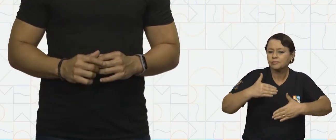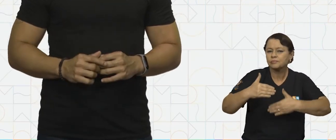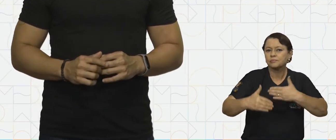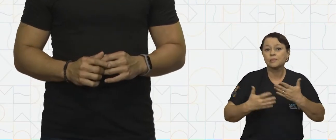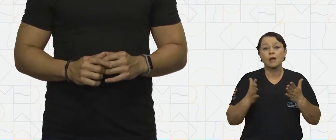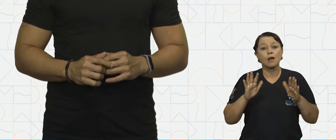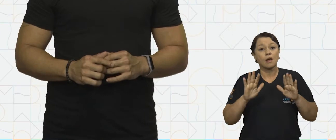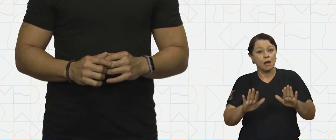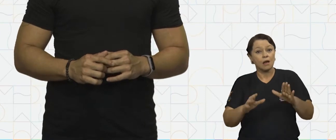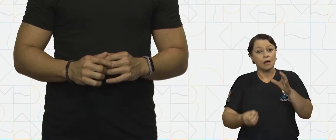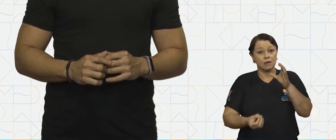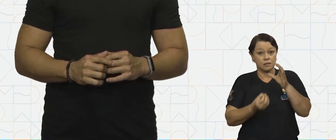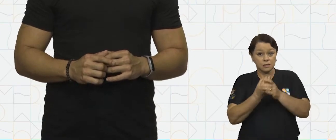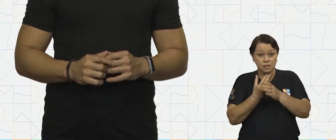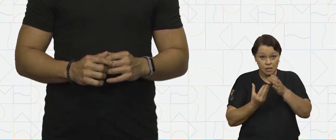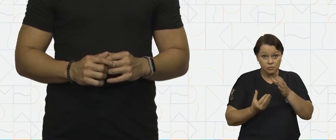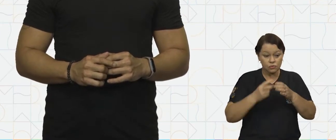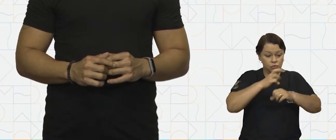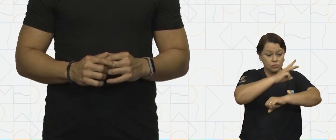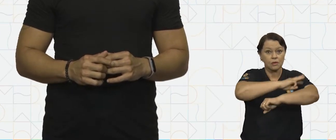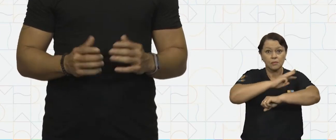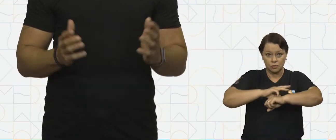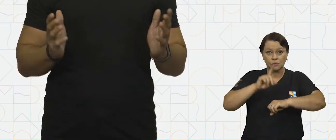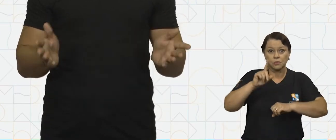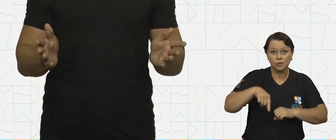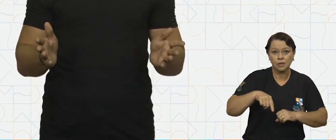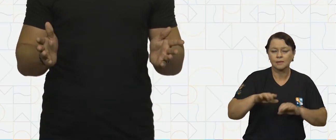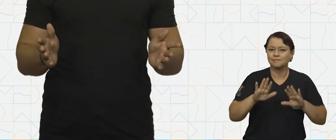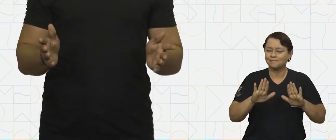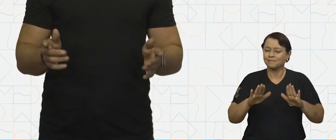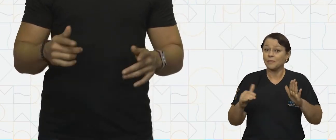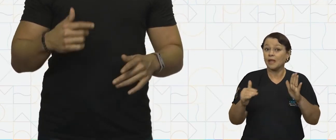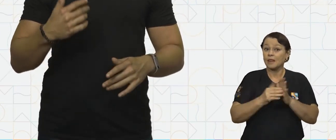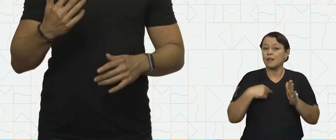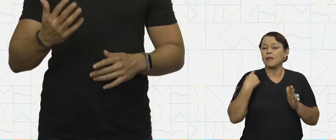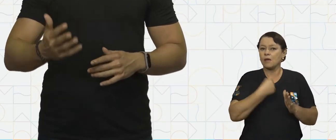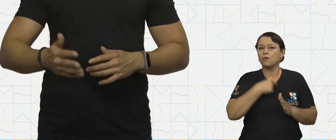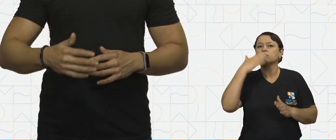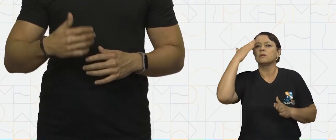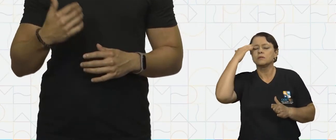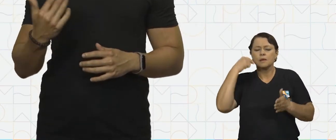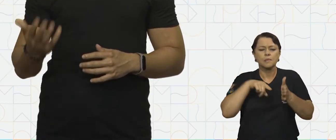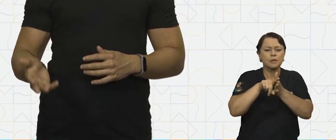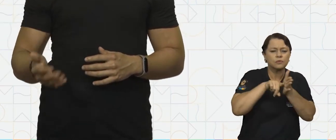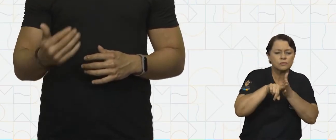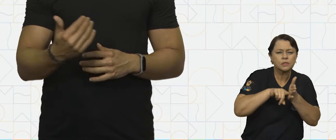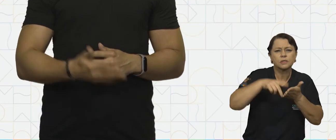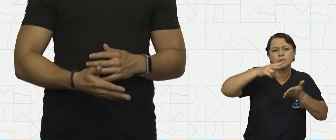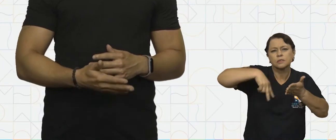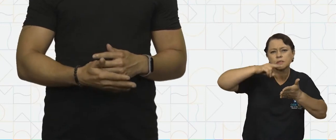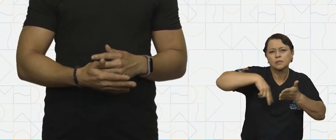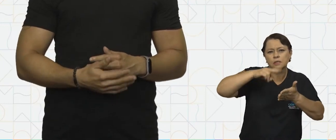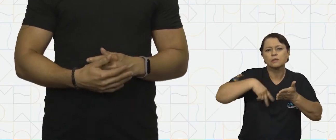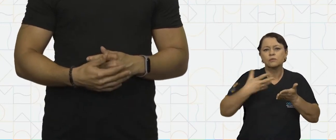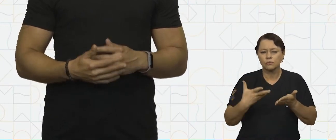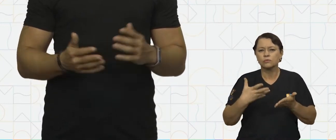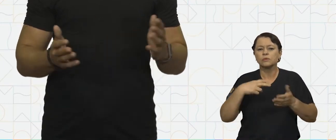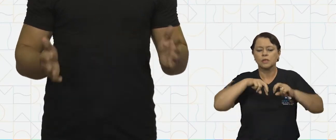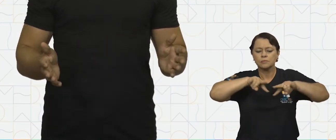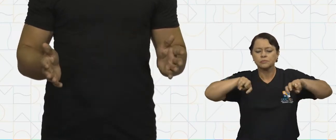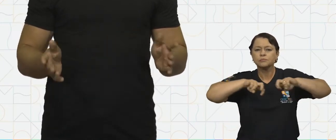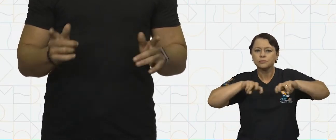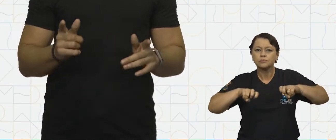que as cidades surgiram na Mesopotâmia, professor? Até onde sabemos, por meio dos estudos de história e da arqueologia,